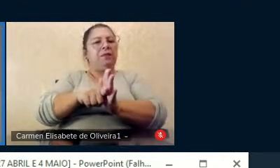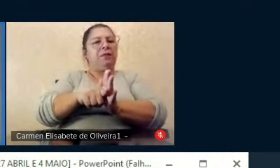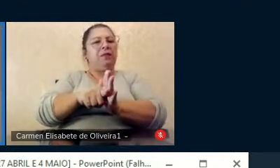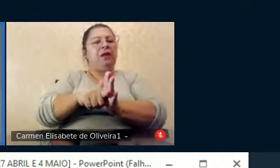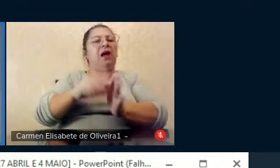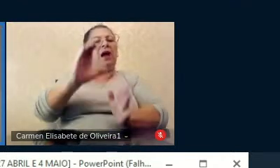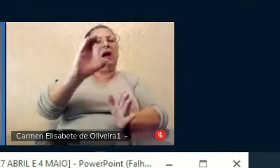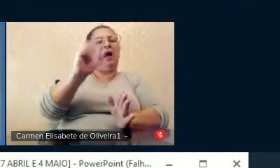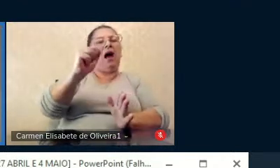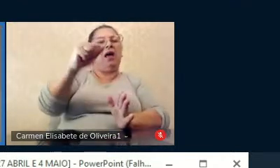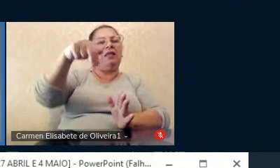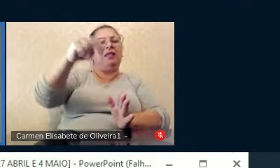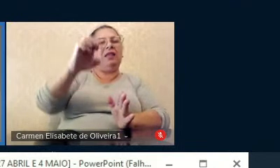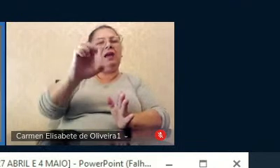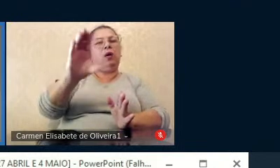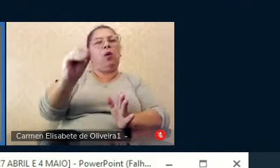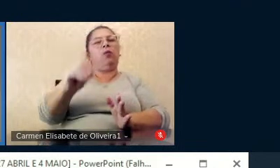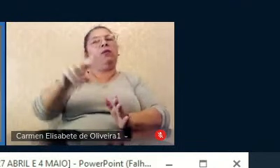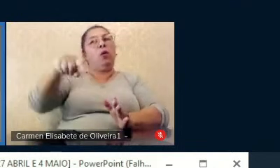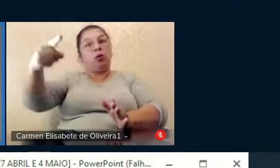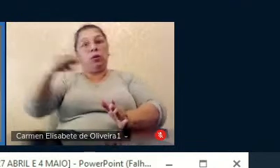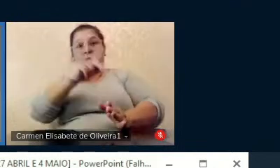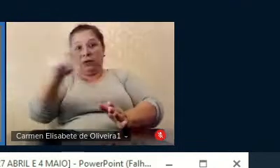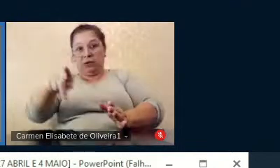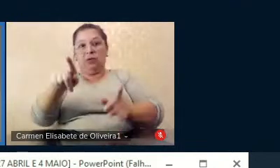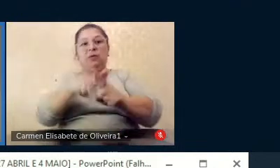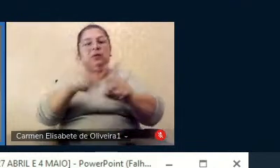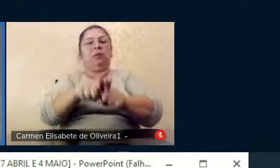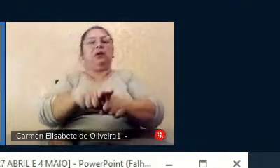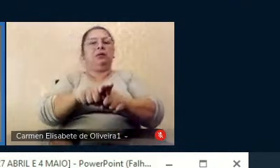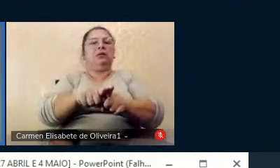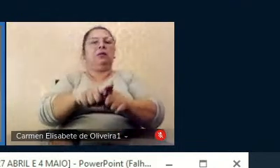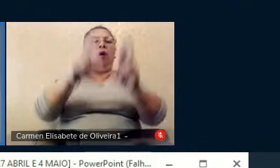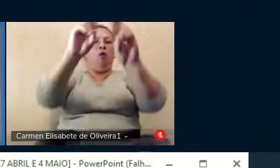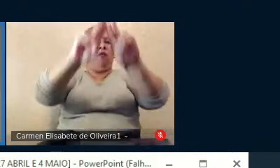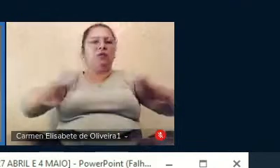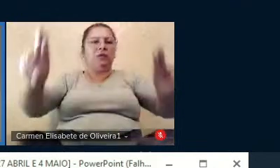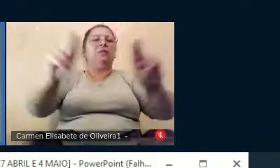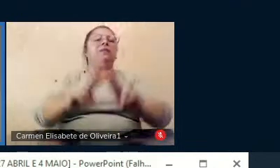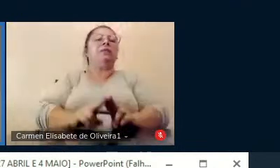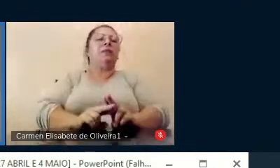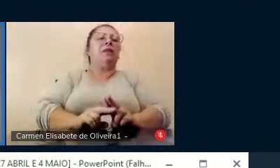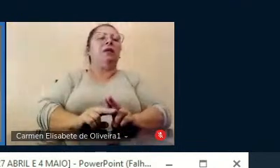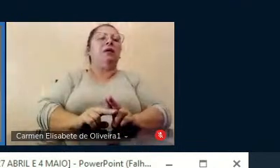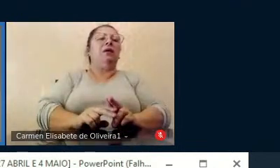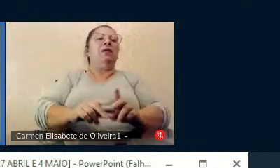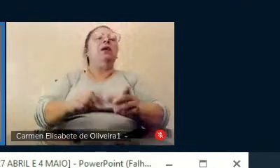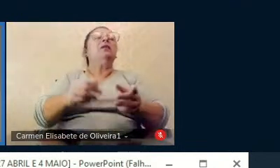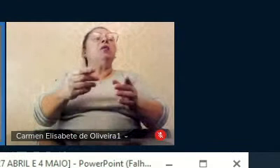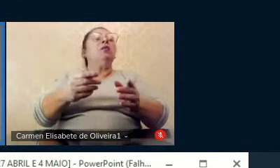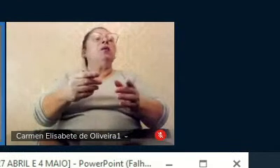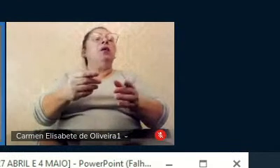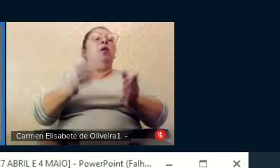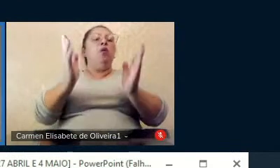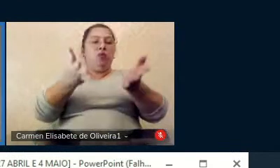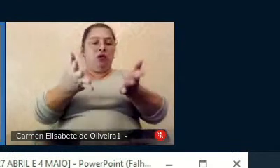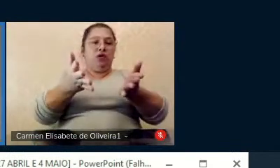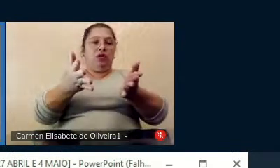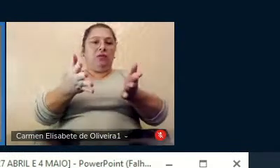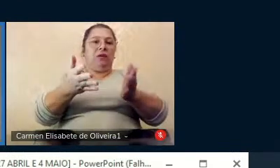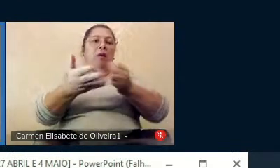Kaneko e com a professora Sutton, né, da UFSC. Então, ele está servindo de parâmetro assim, também